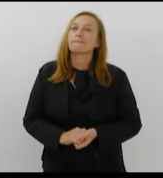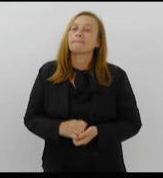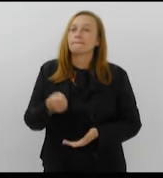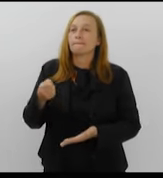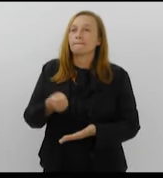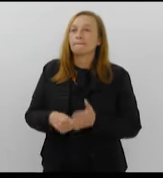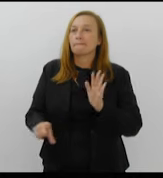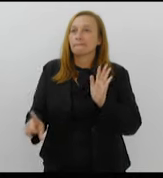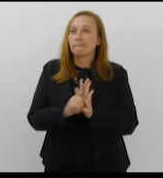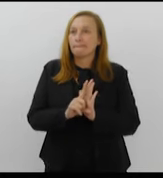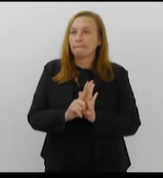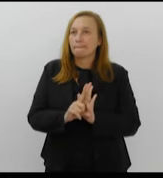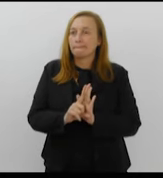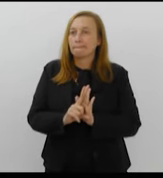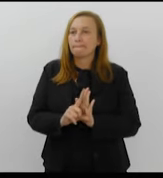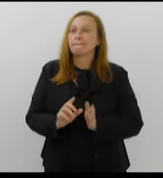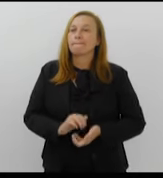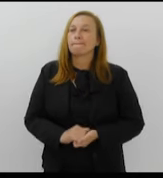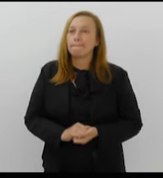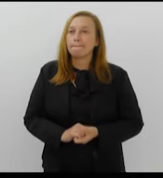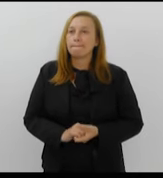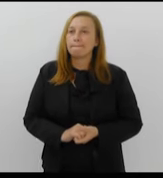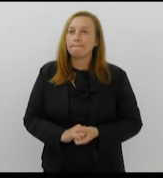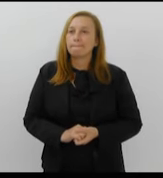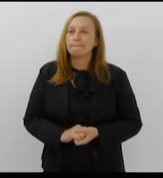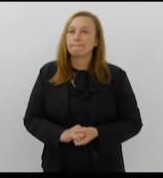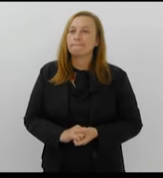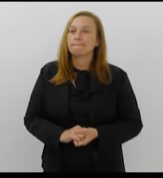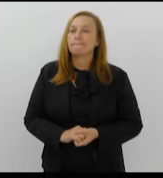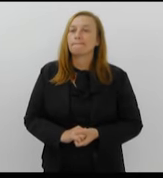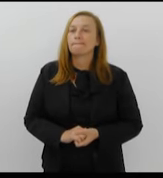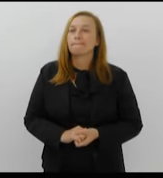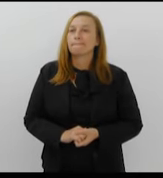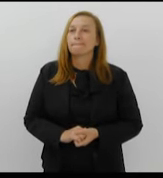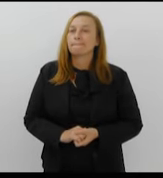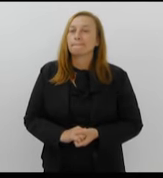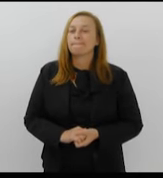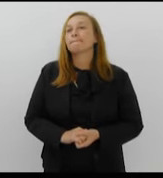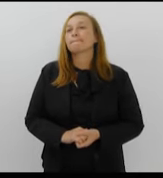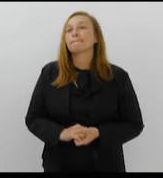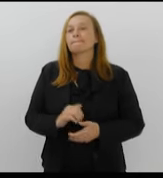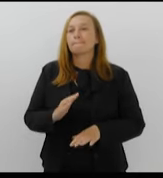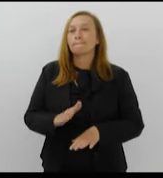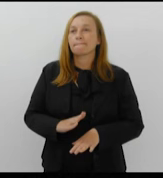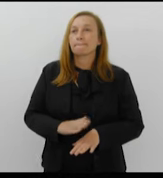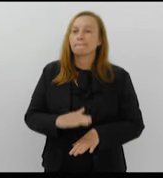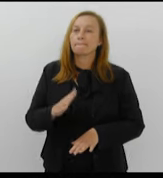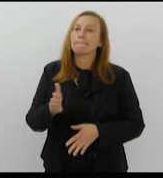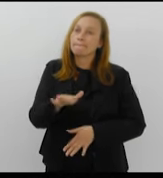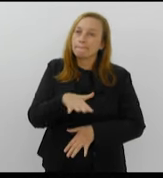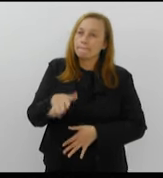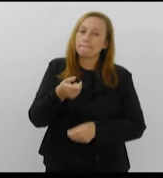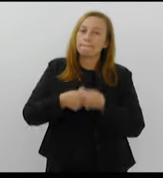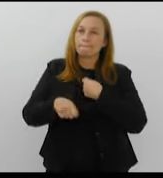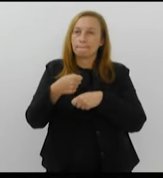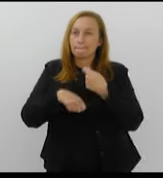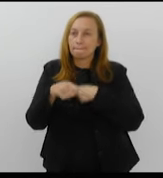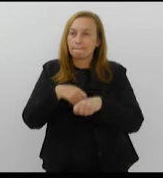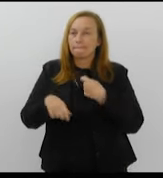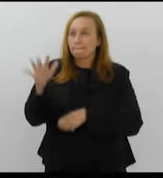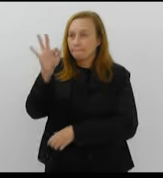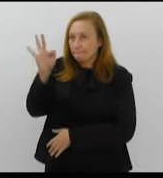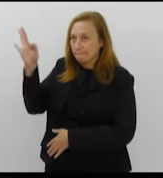exigência legal pelos 92 municípios fluminenses, além de demais unidades administrativas da